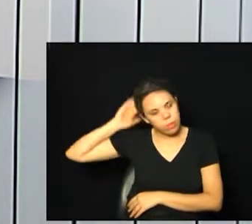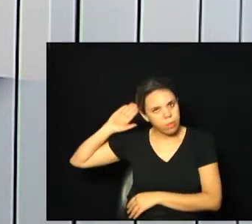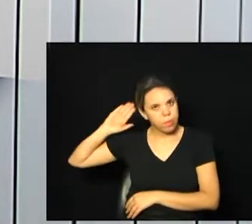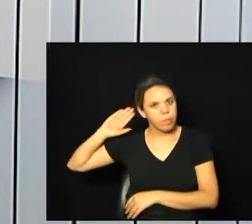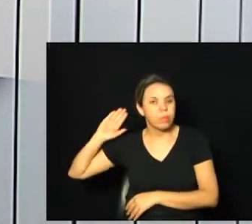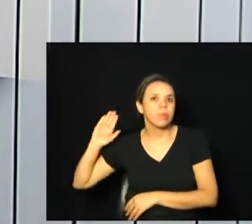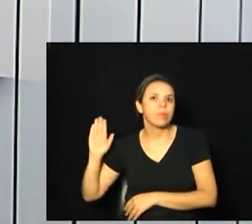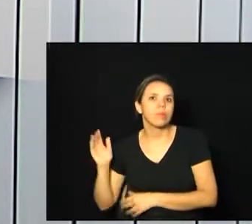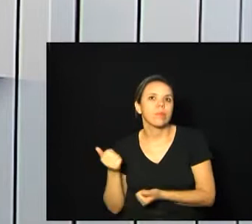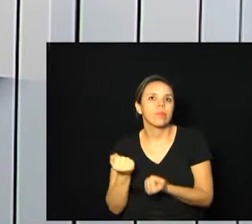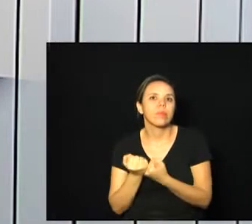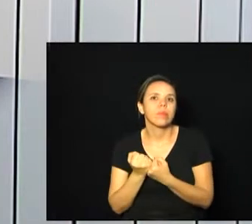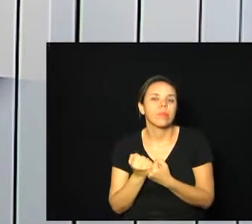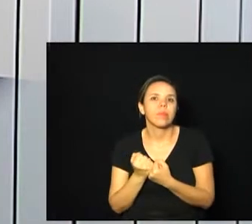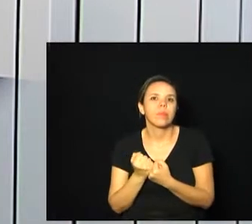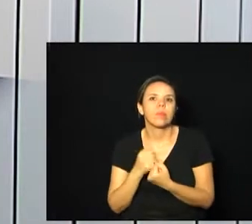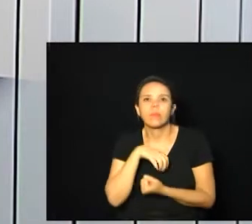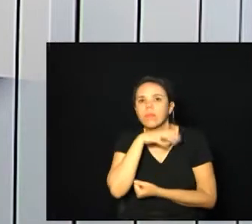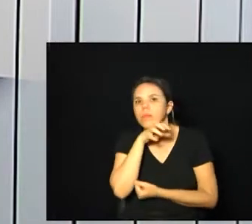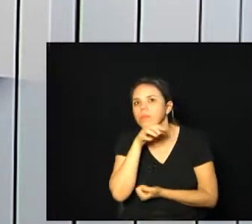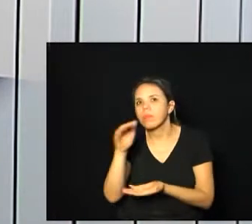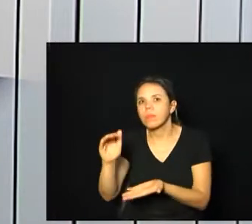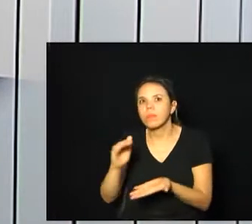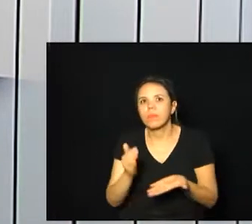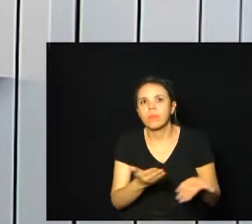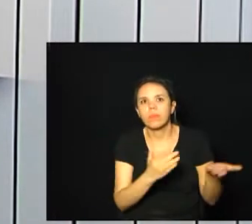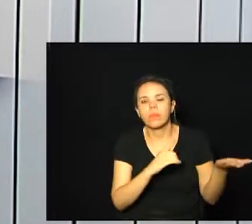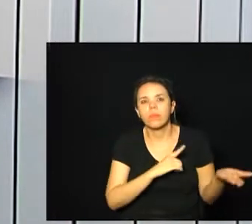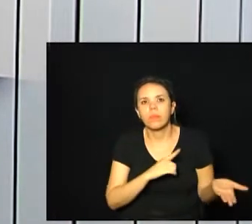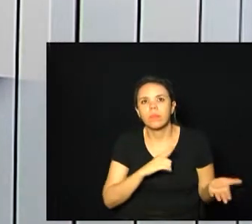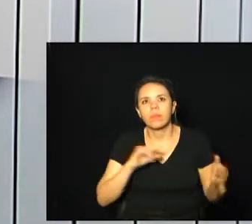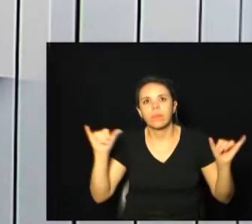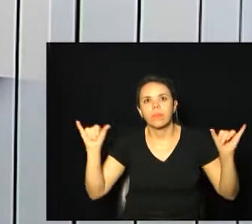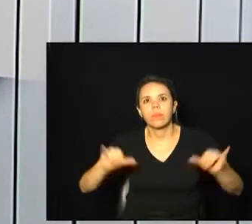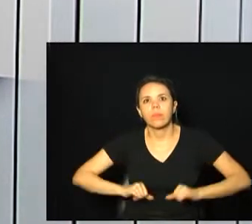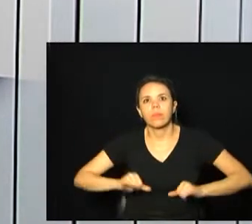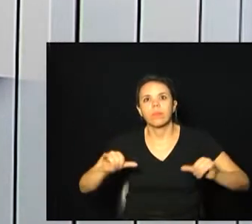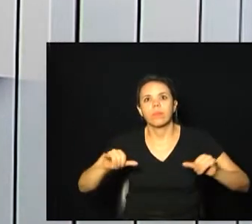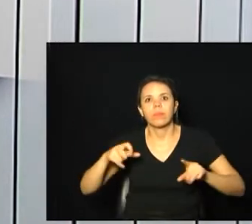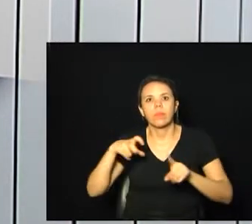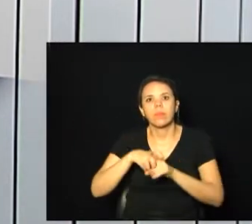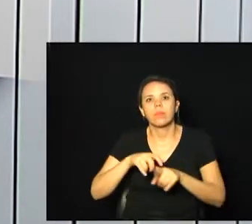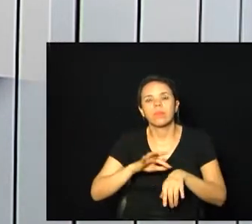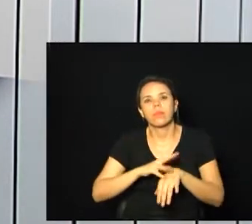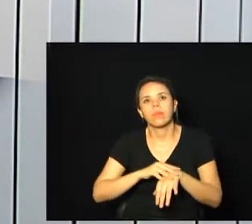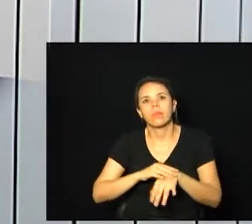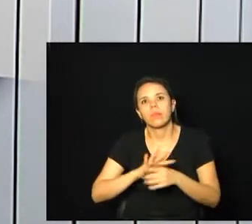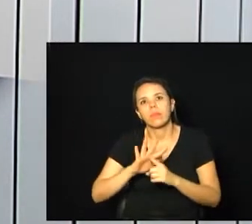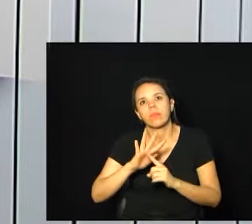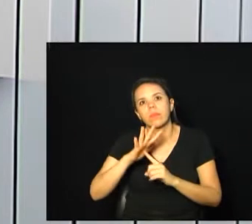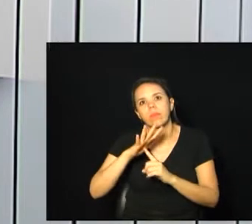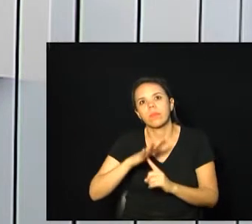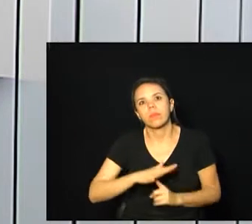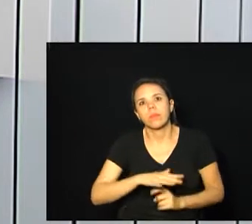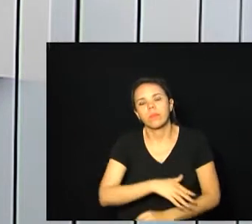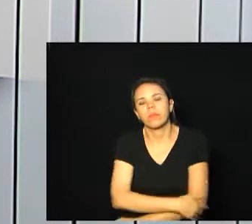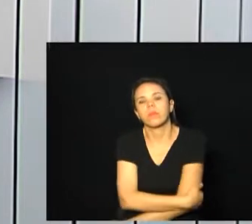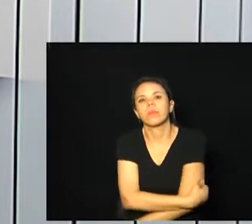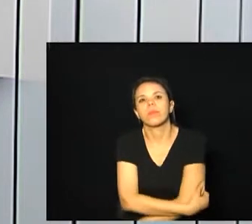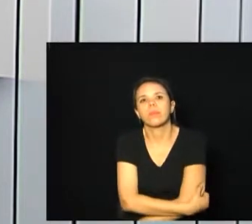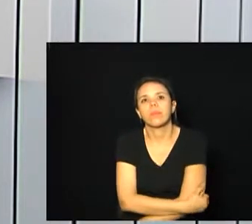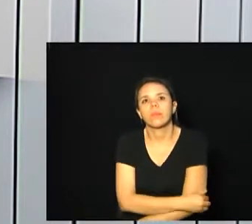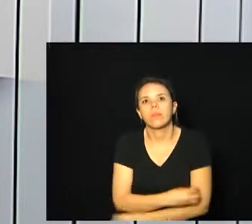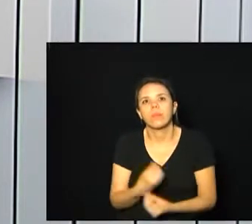estão acolhendo animais silvestres que tenham sofrido acidentes ou maus tratos e